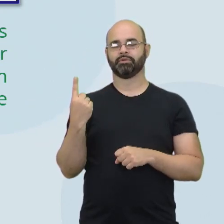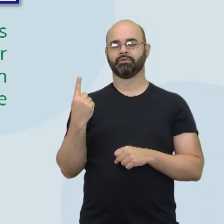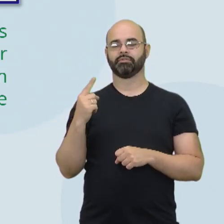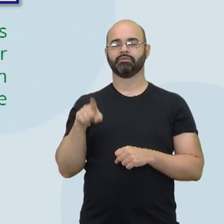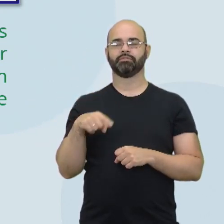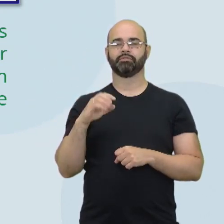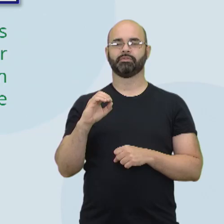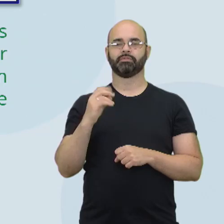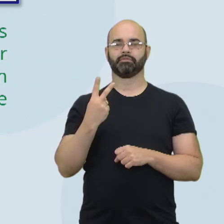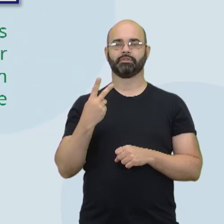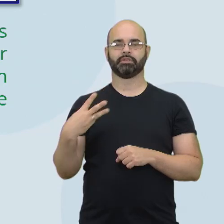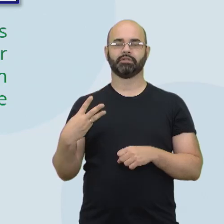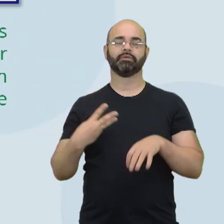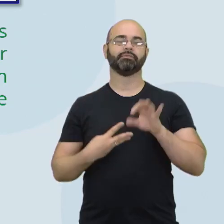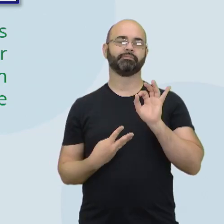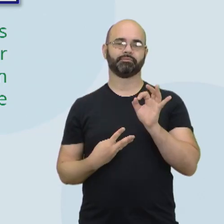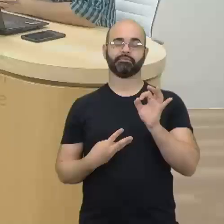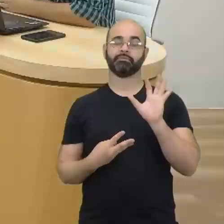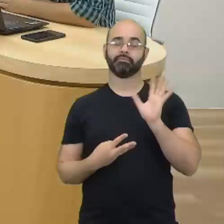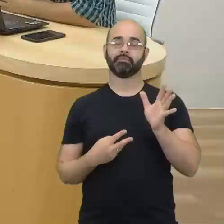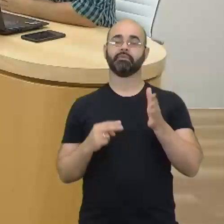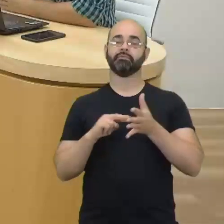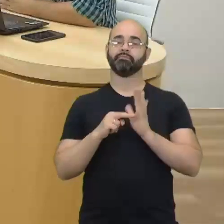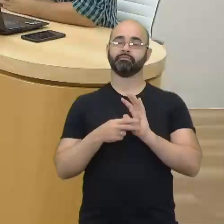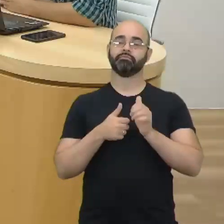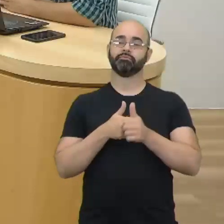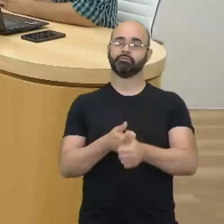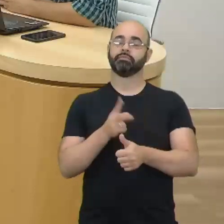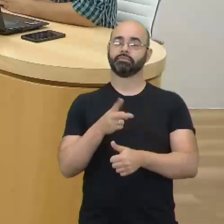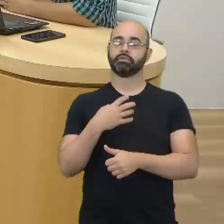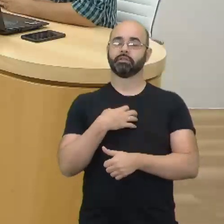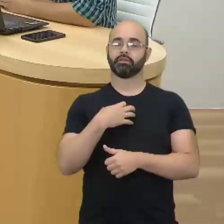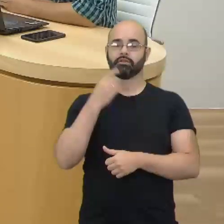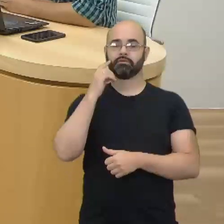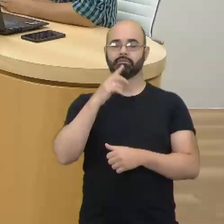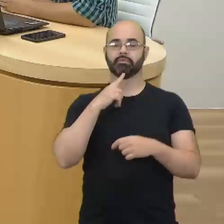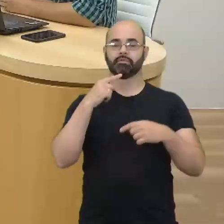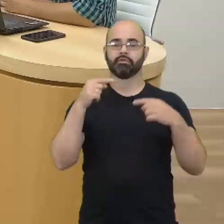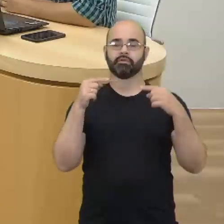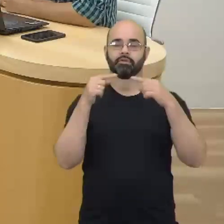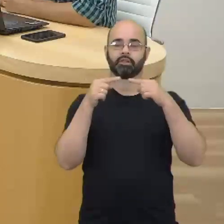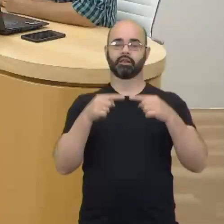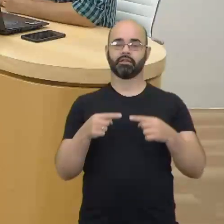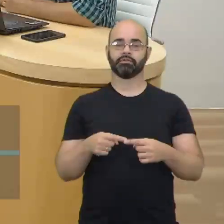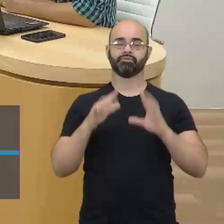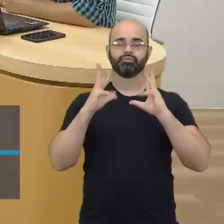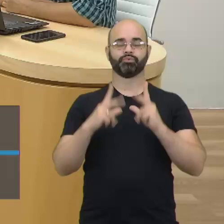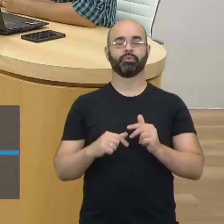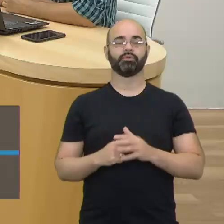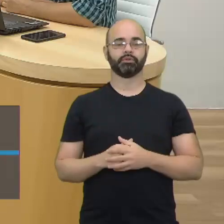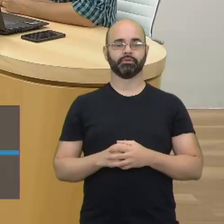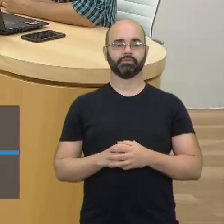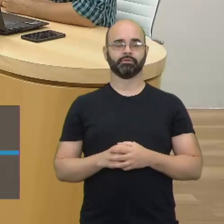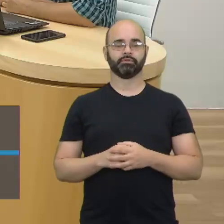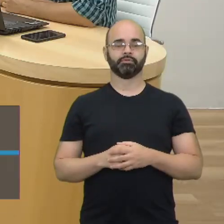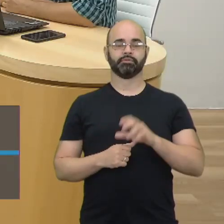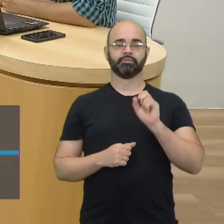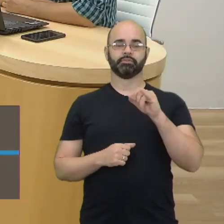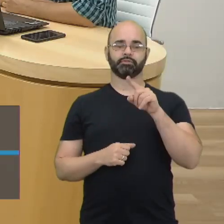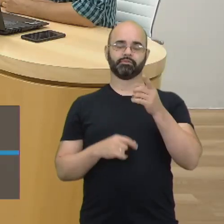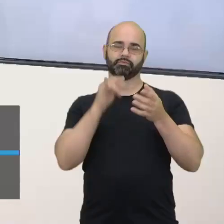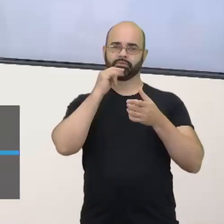O importante é manter mesmo sentido sempre, né? Manter sempre o mesmo sentido para todas as relações aí. Legal. E se fosse para você escrever uma